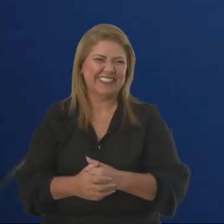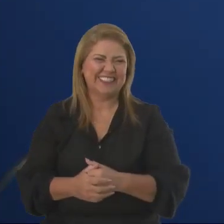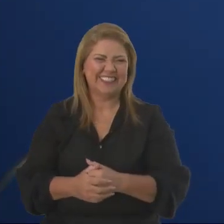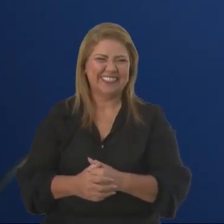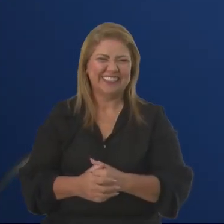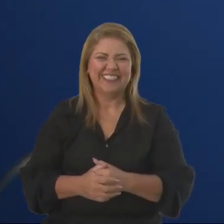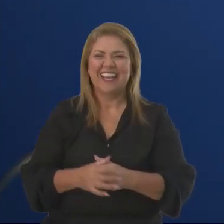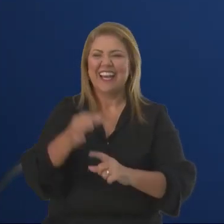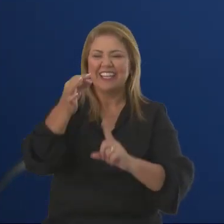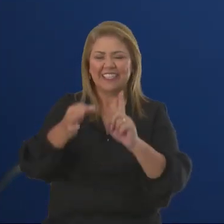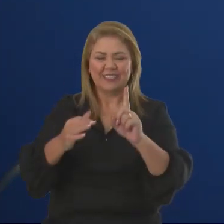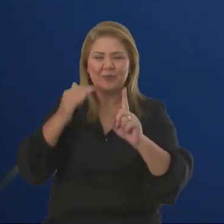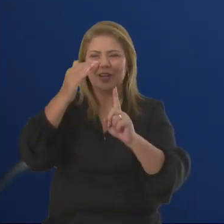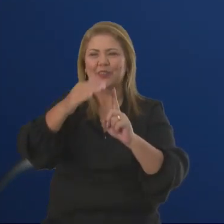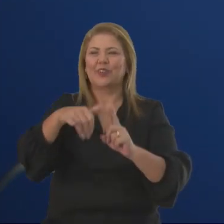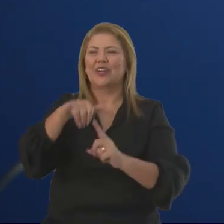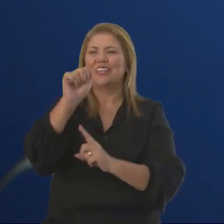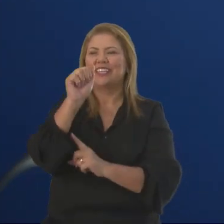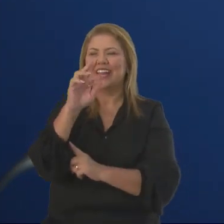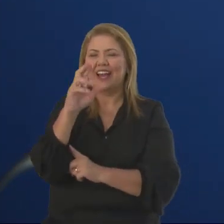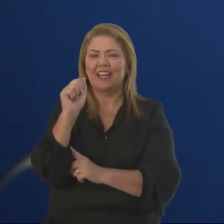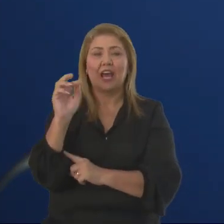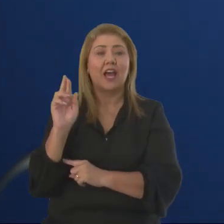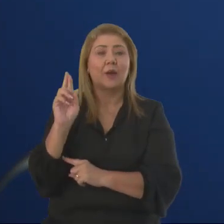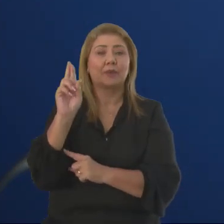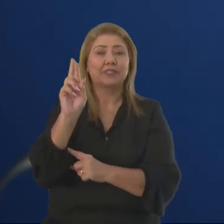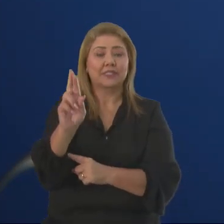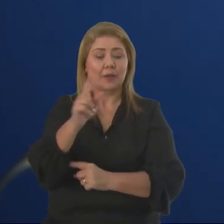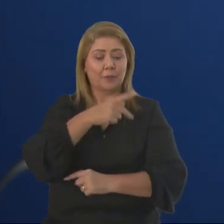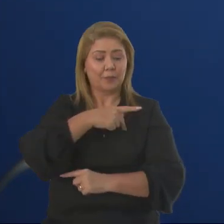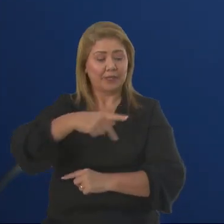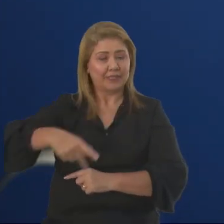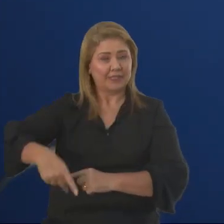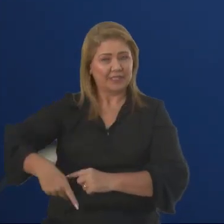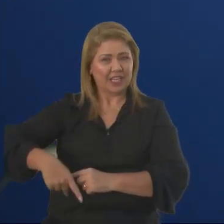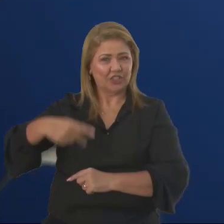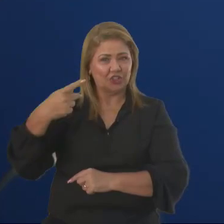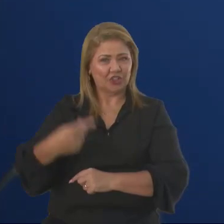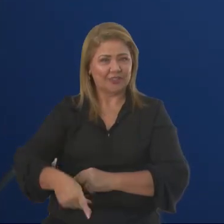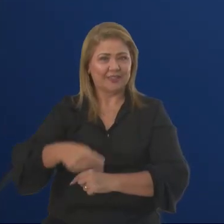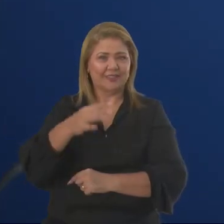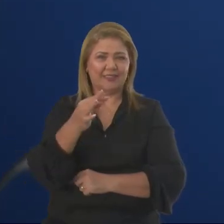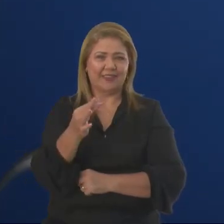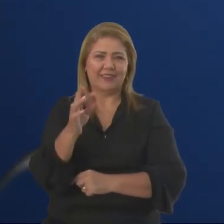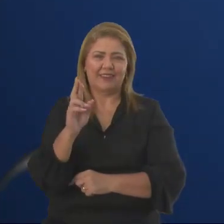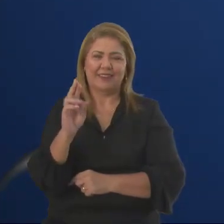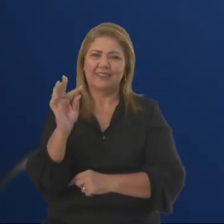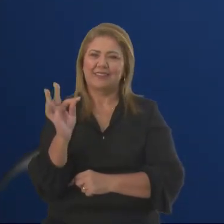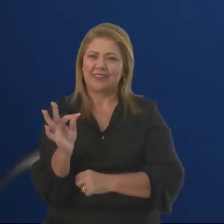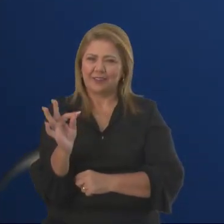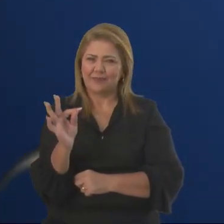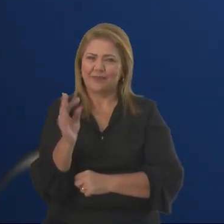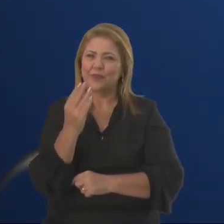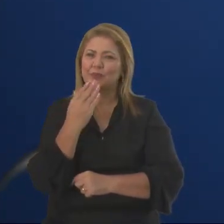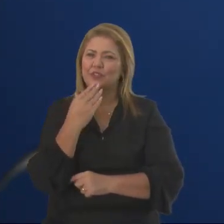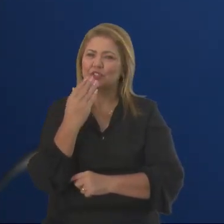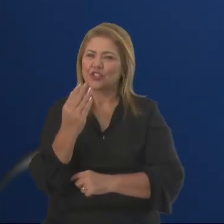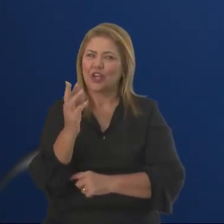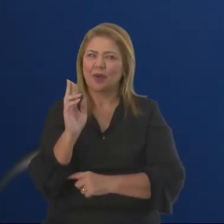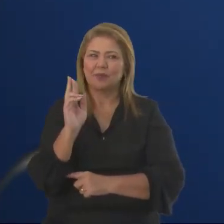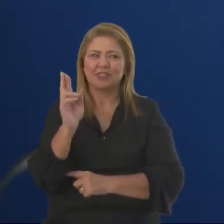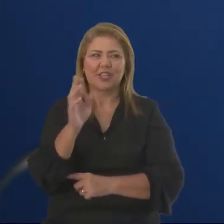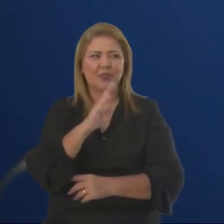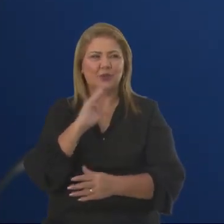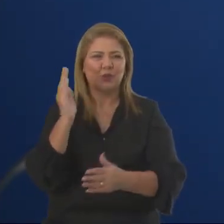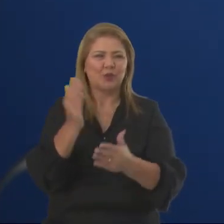da desembargadora Iara, que representa aqui o presidente do nosso tribunal. Vou pedir vênia para representar a todos, para abreviar, porque a